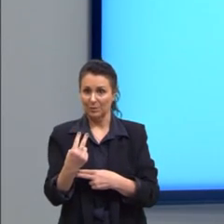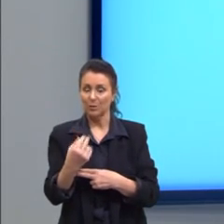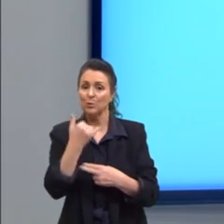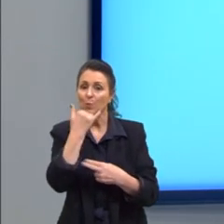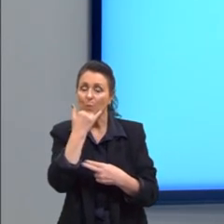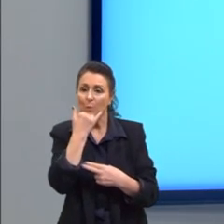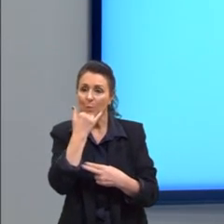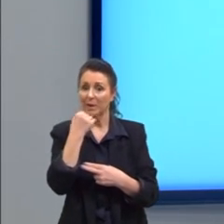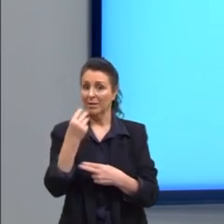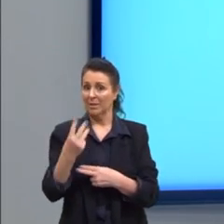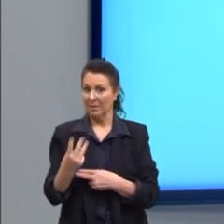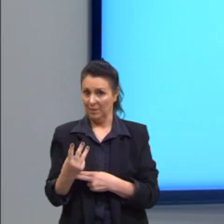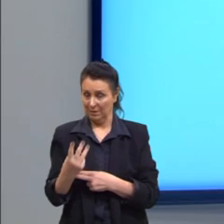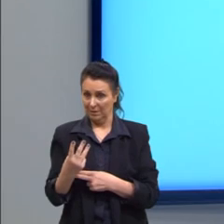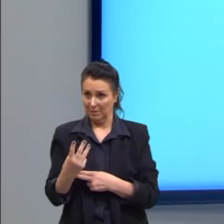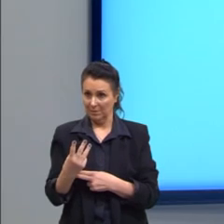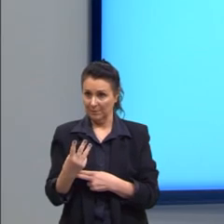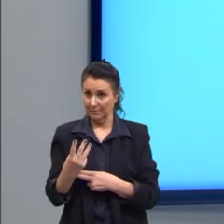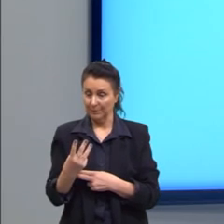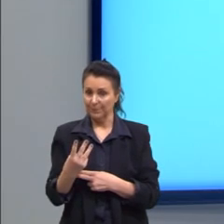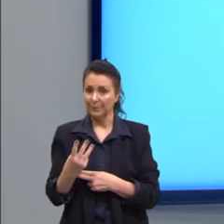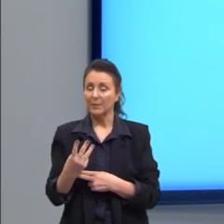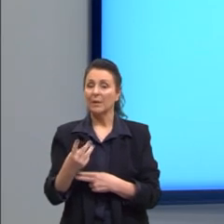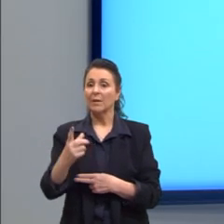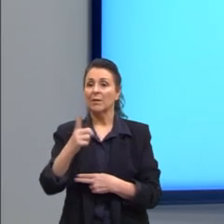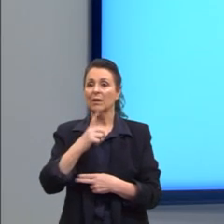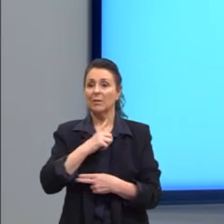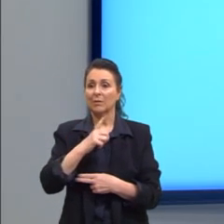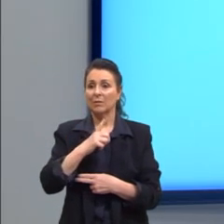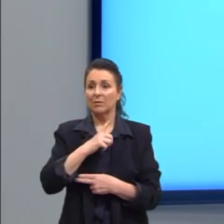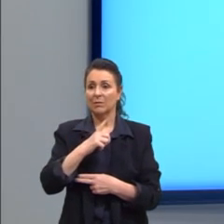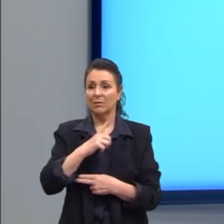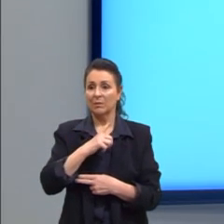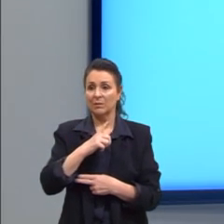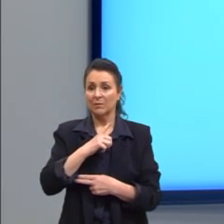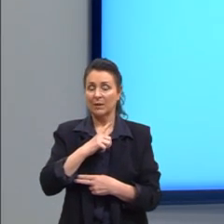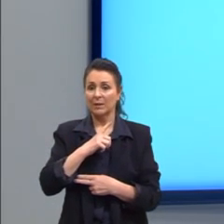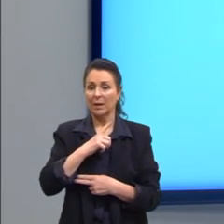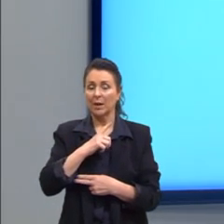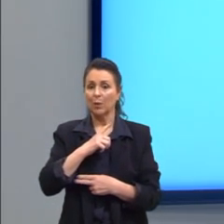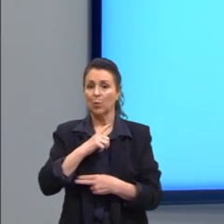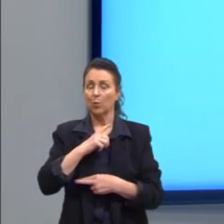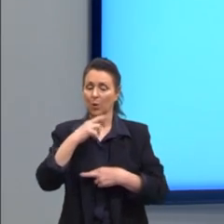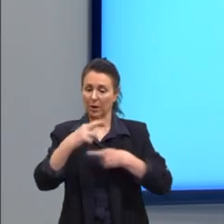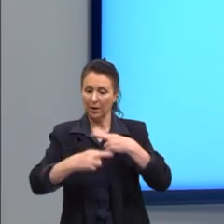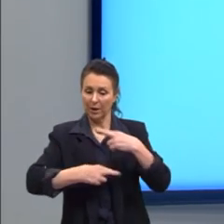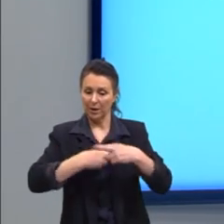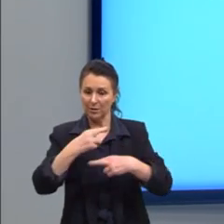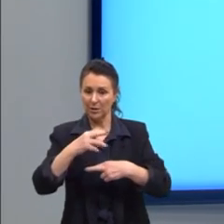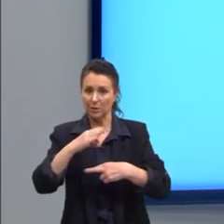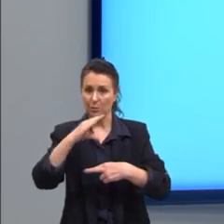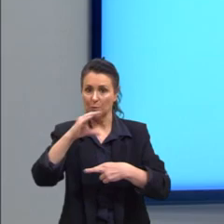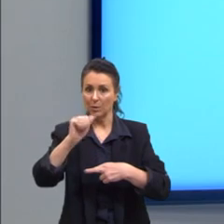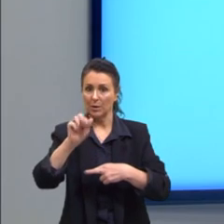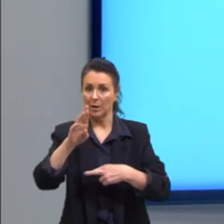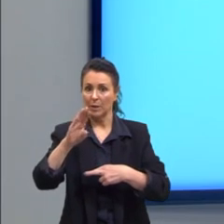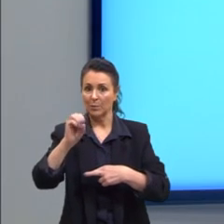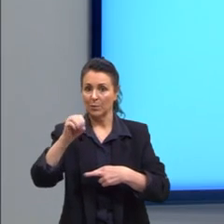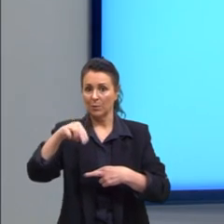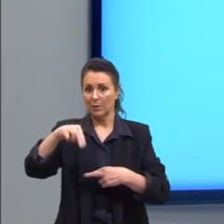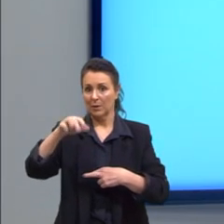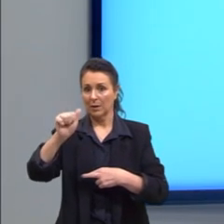culpa reação três eu vou ter o meu reagente né que é o carbonato aqui